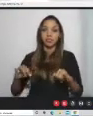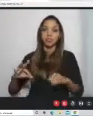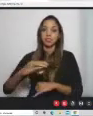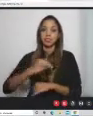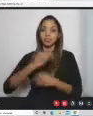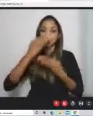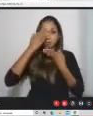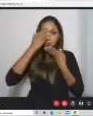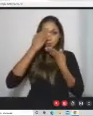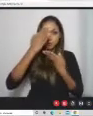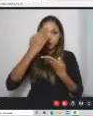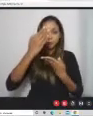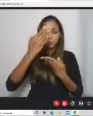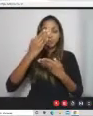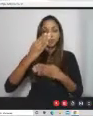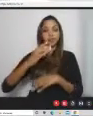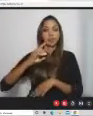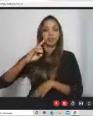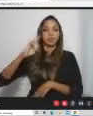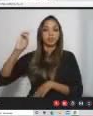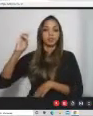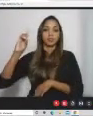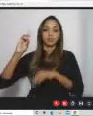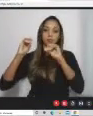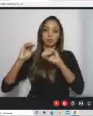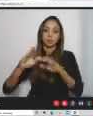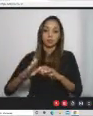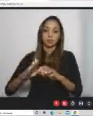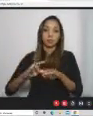fiquem com Deus, uma ótima semana a todos.